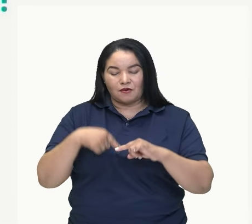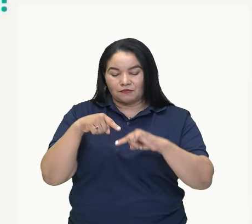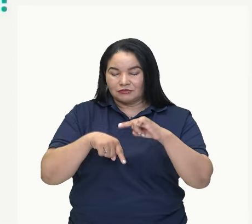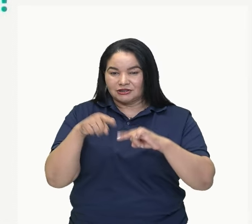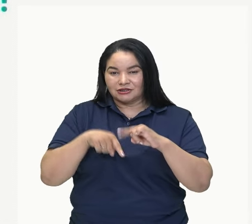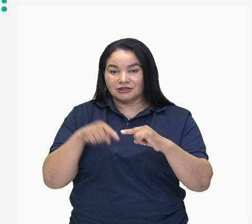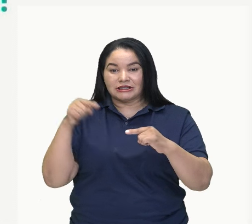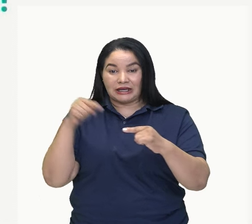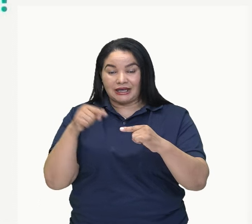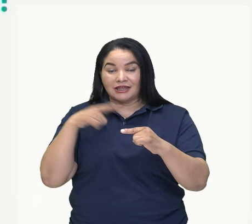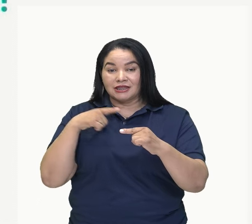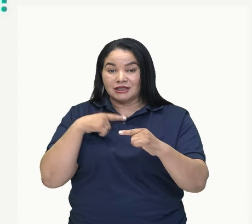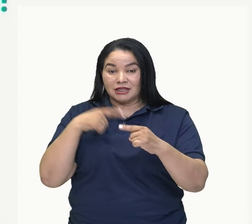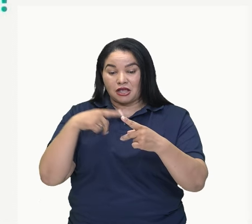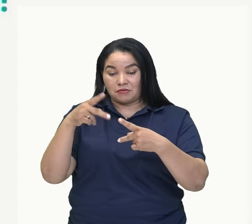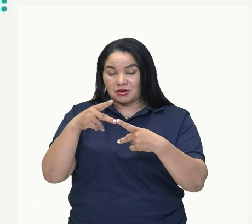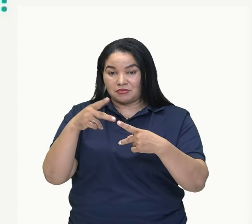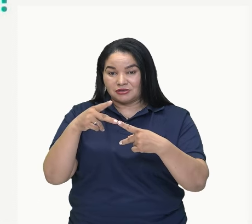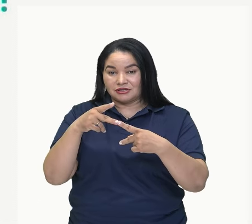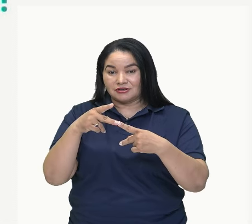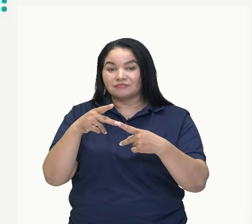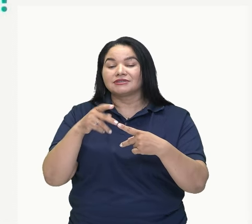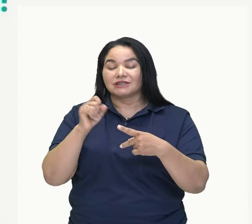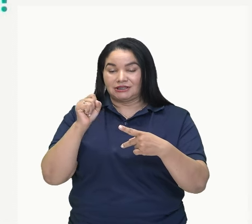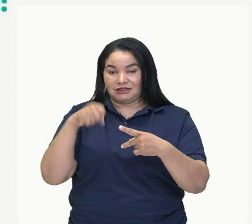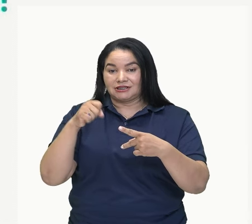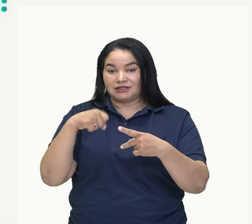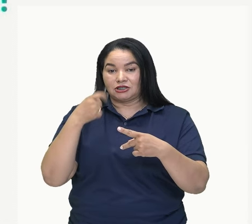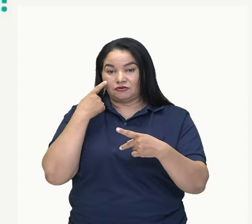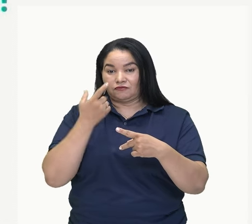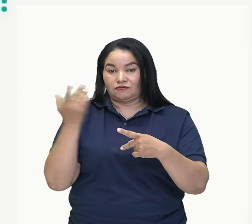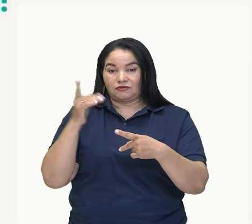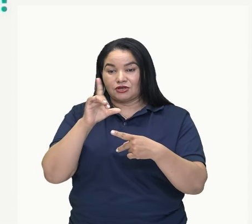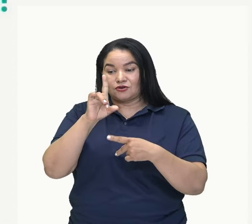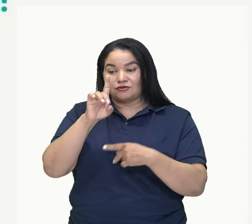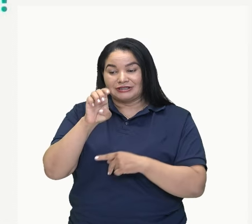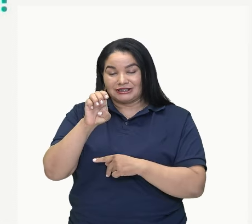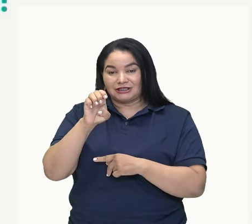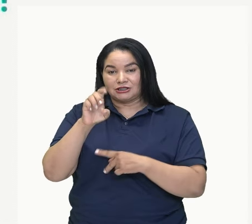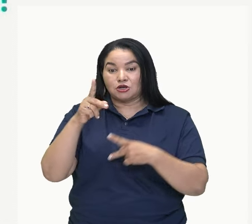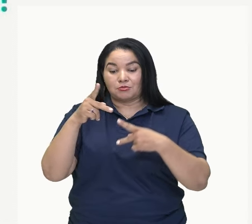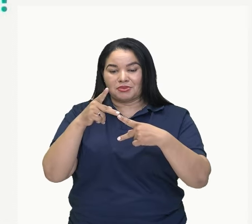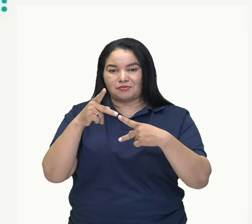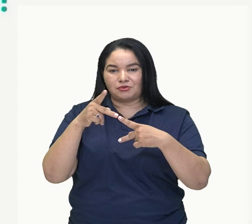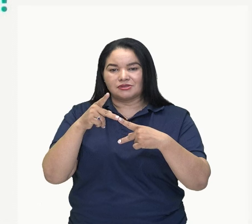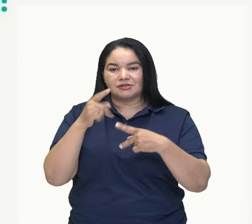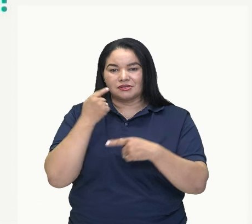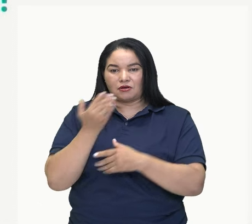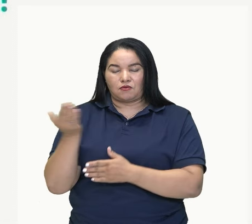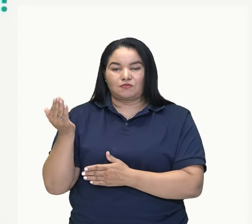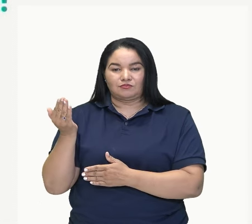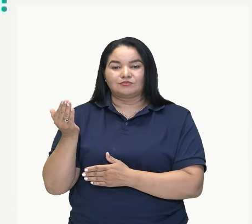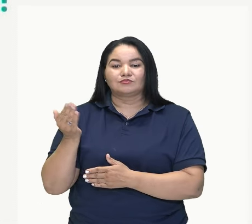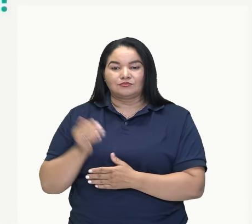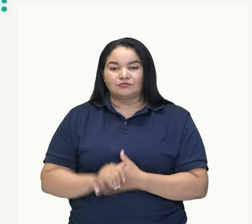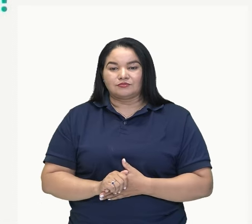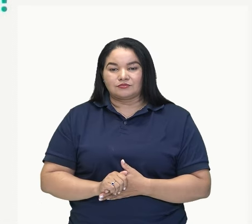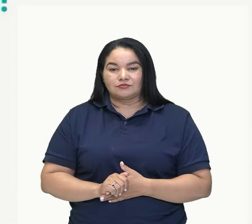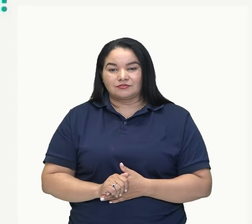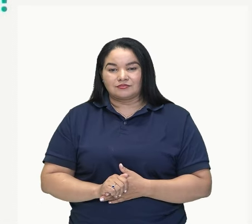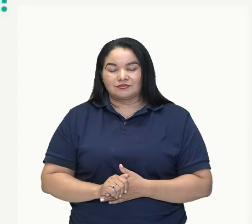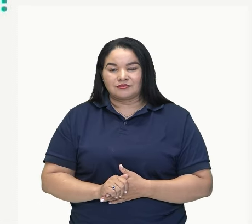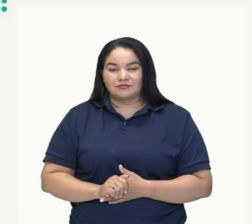tem preposição? Tem. Olhem ela aqui. De. Isso é uma preposição, tá,